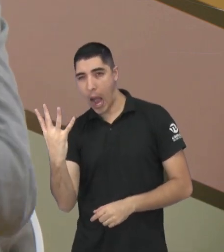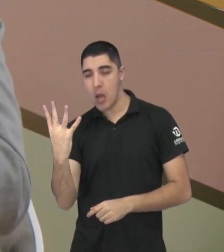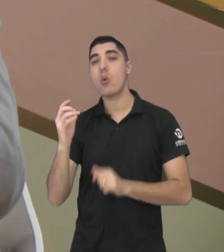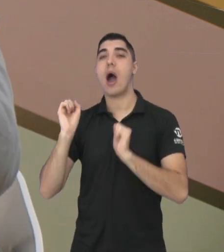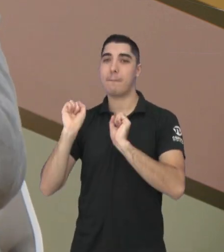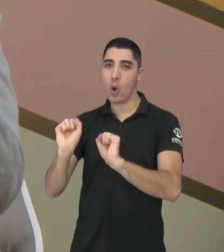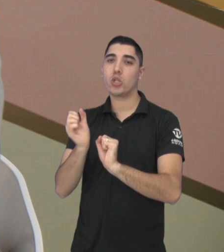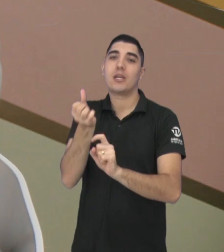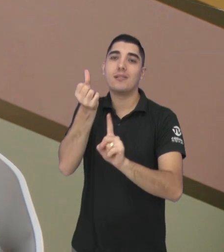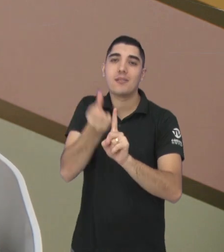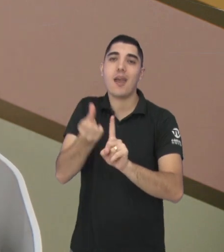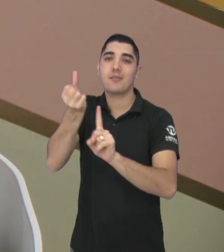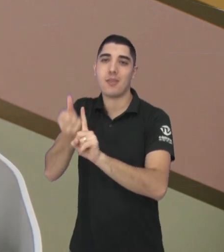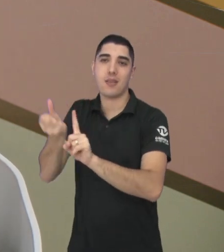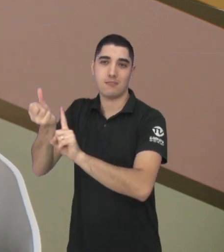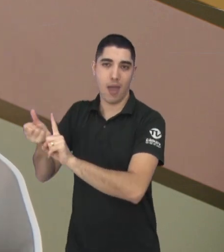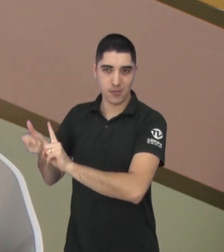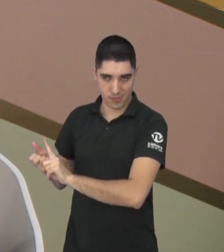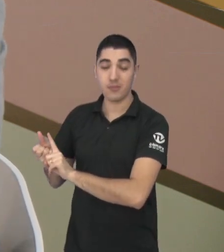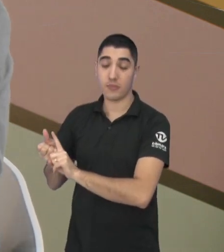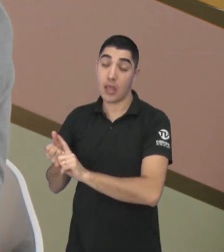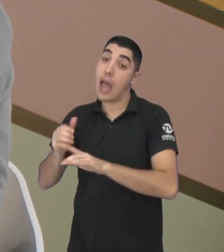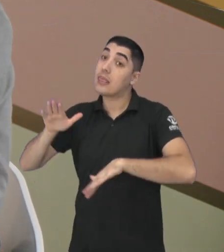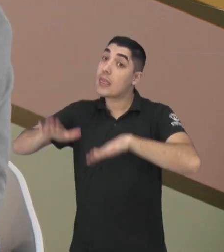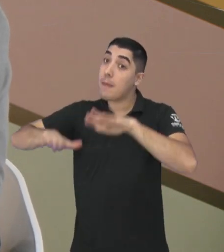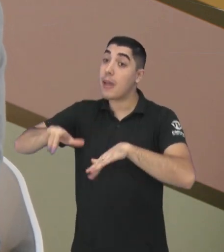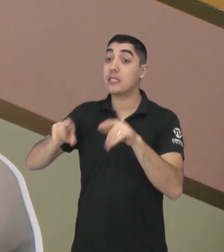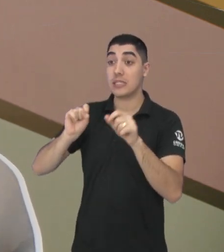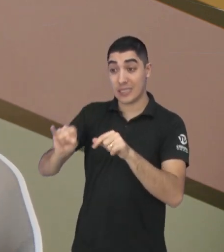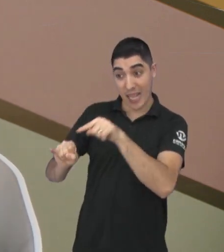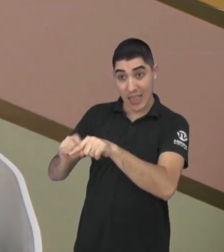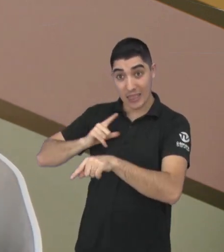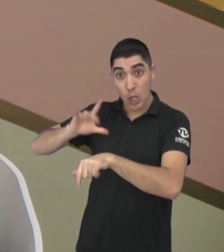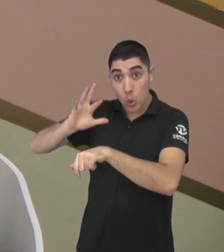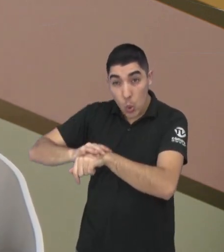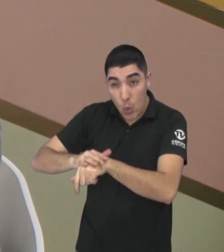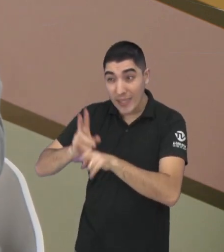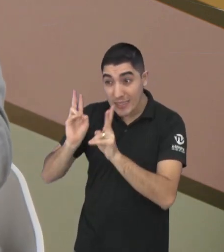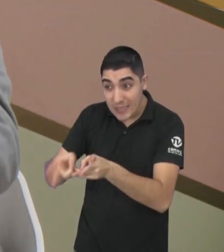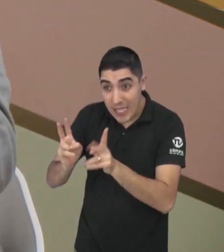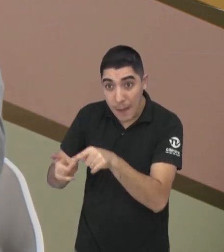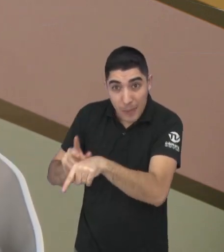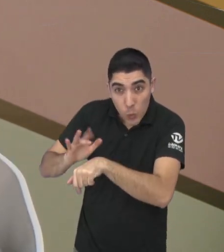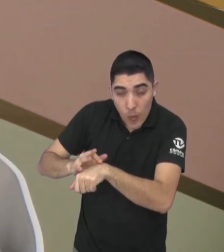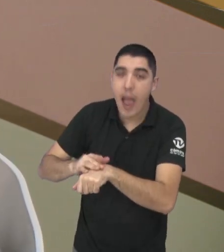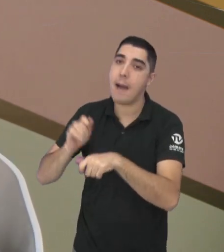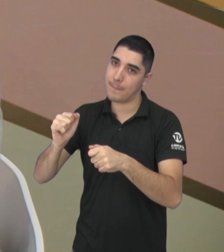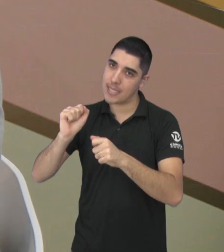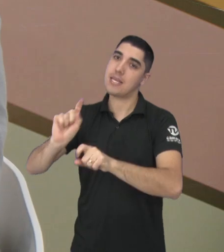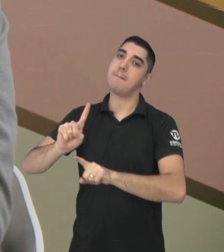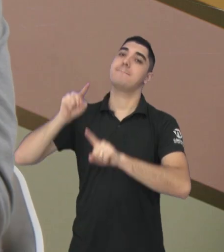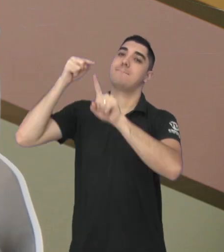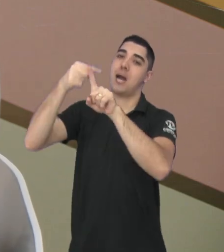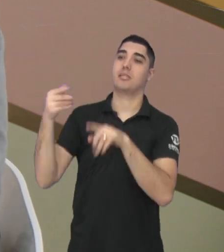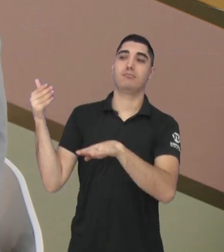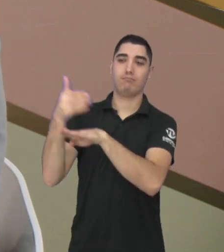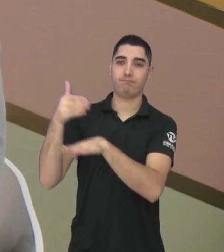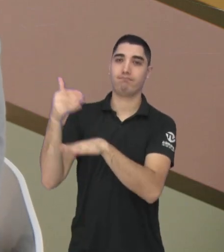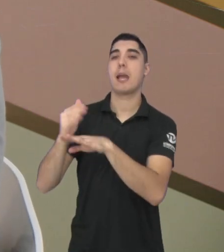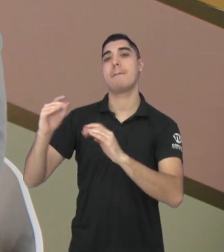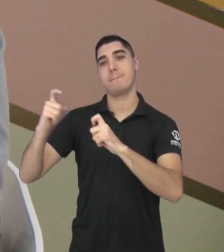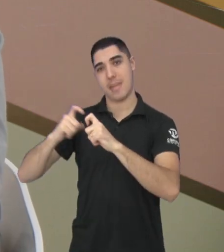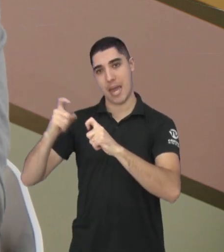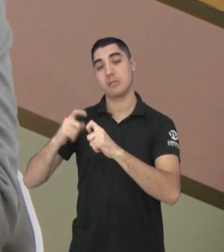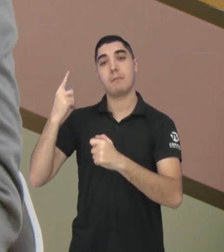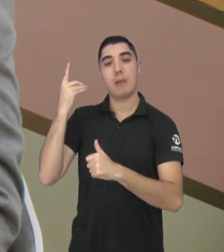acordo com a condição clínica de cada um. Se a criança tem uma doença crônica, precisa fazer essa visita com mais intensidade ou com maior